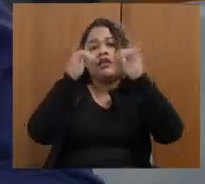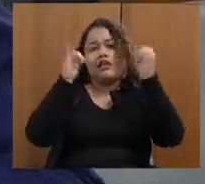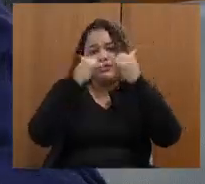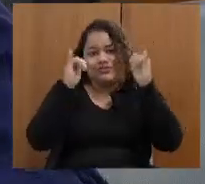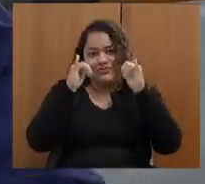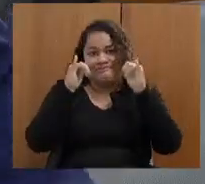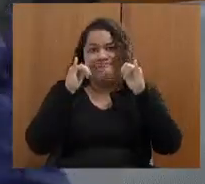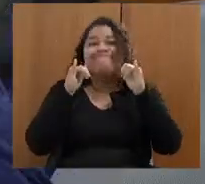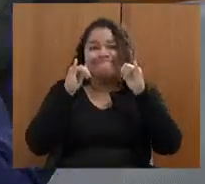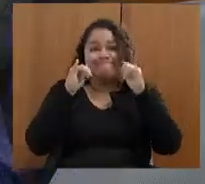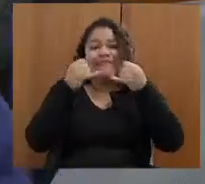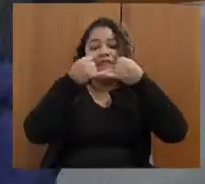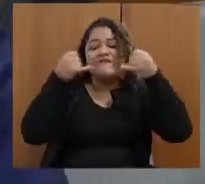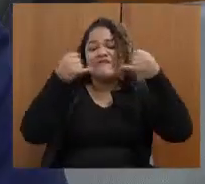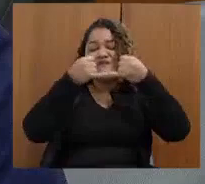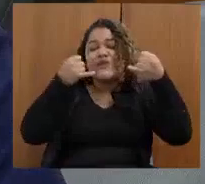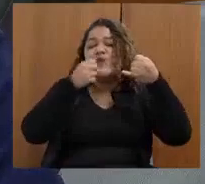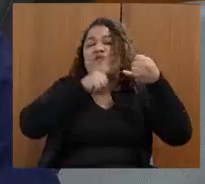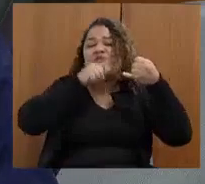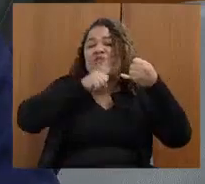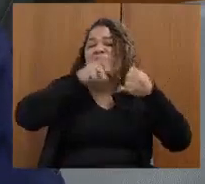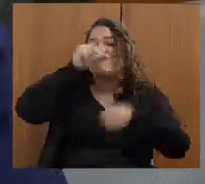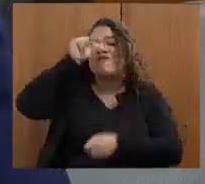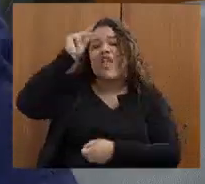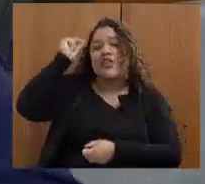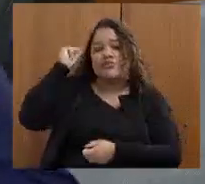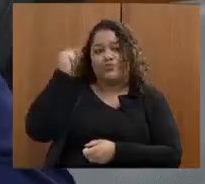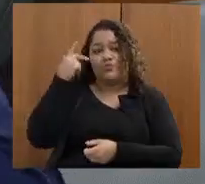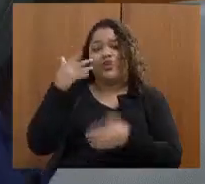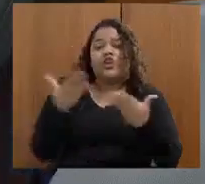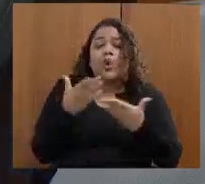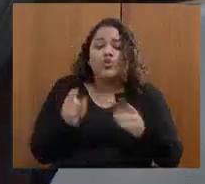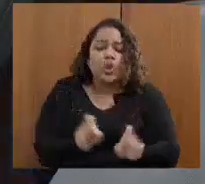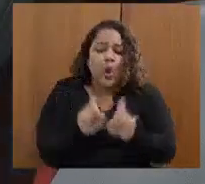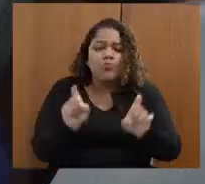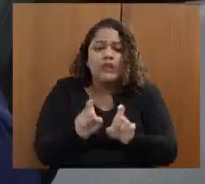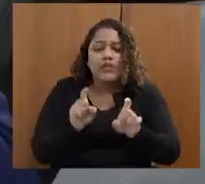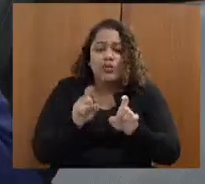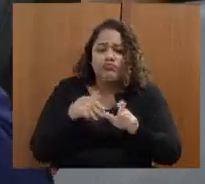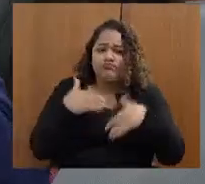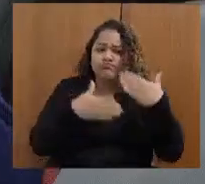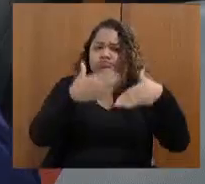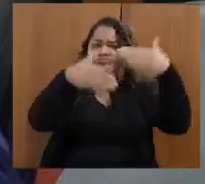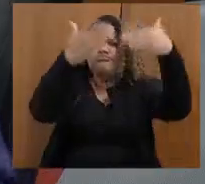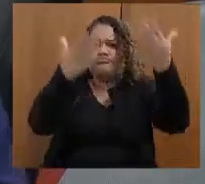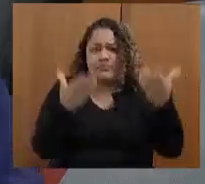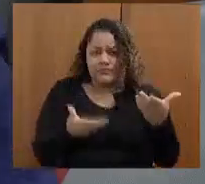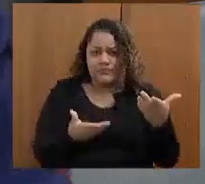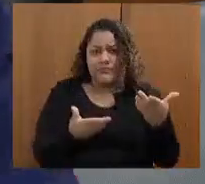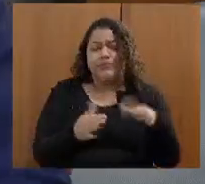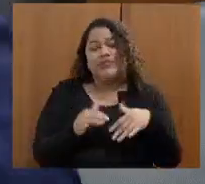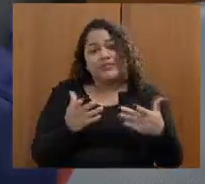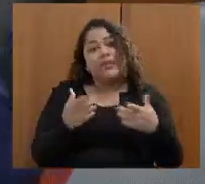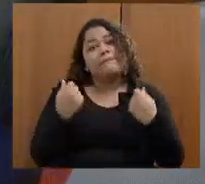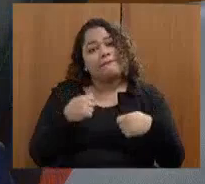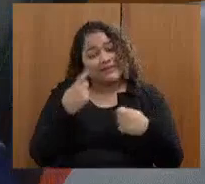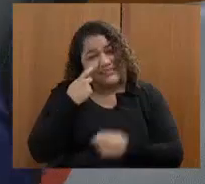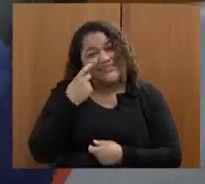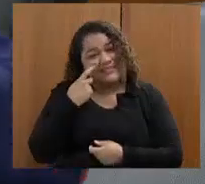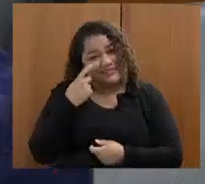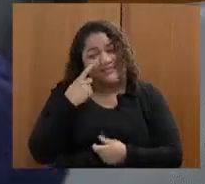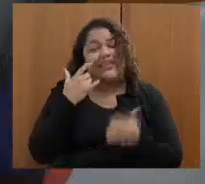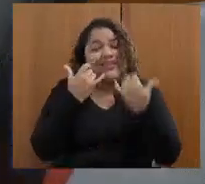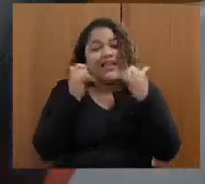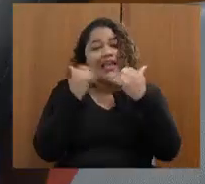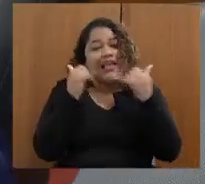e os equipamentos foram evoluindo então nós precisamos sim de ter esse olhar para rede elétrica nossas escolas atender